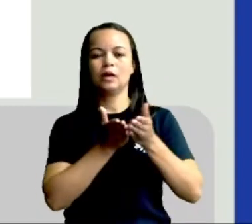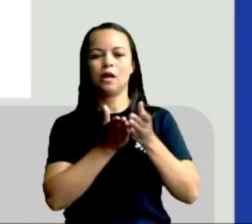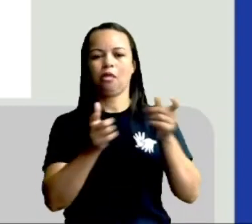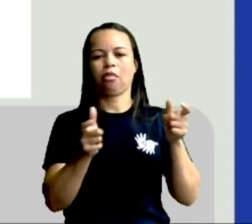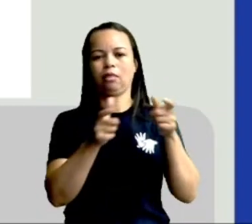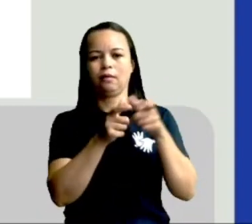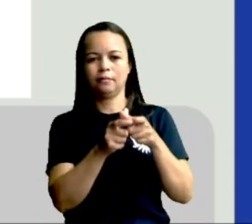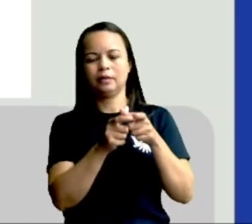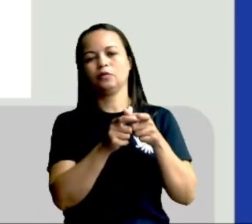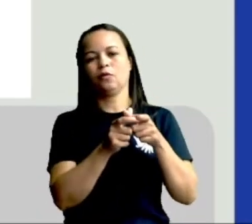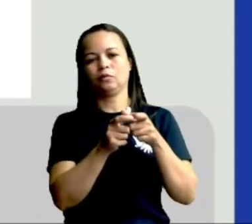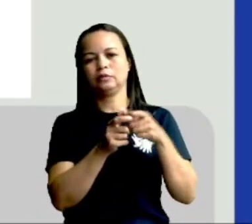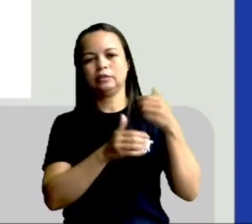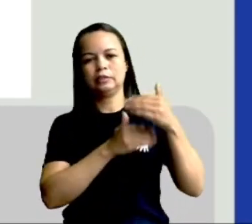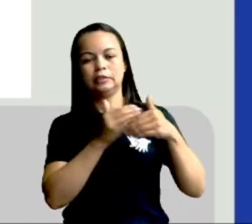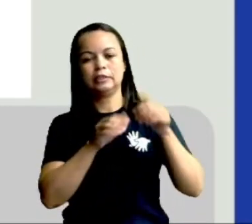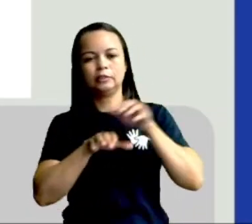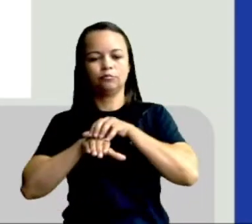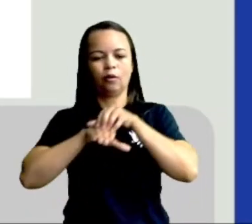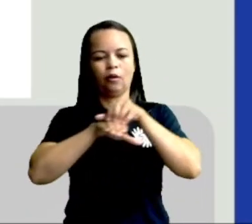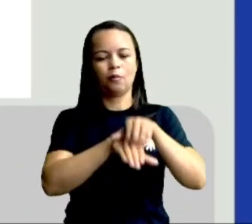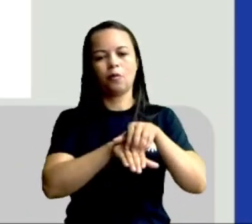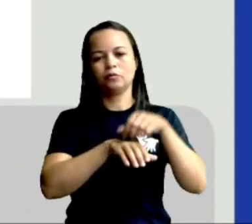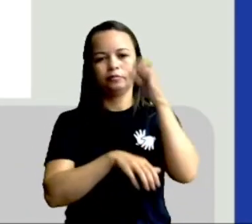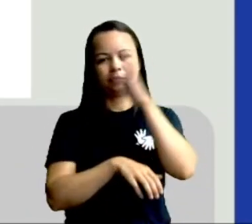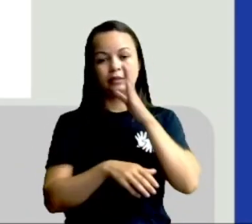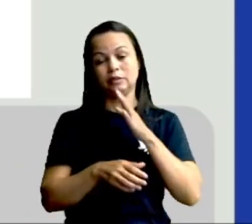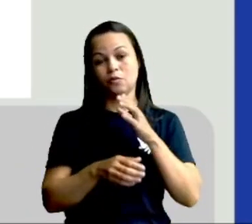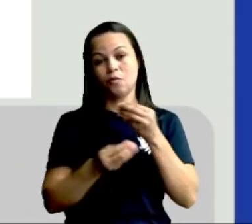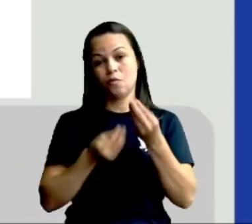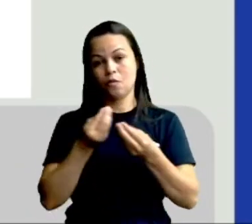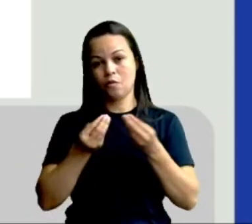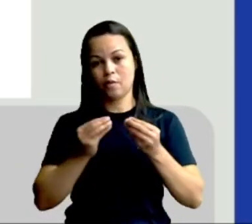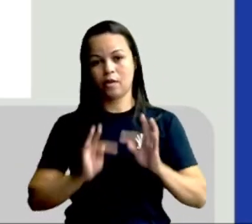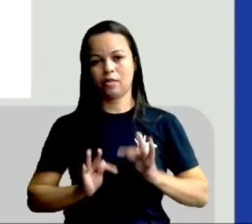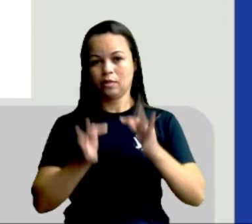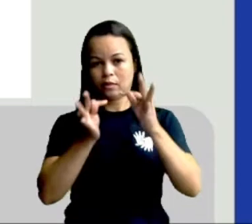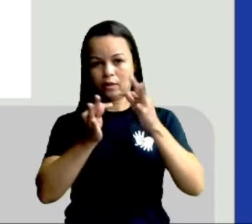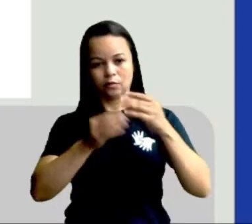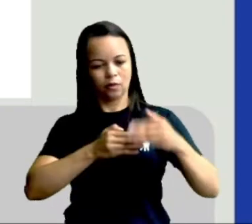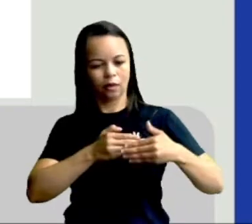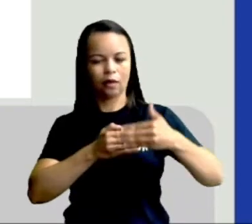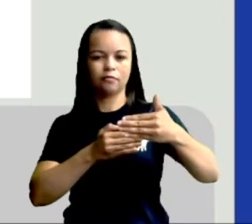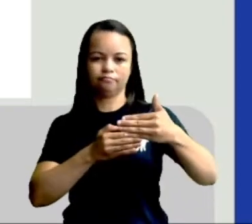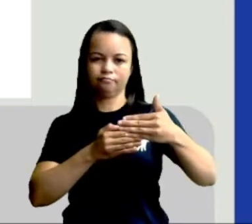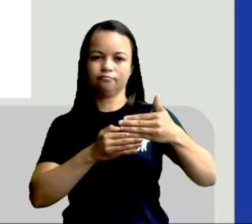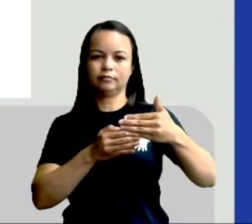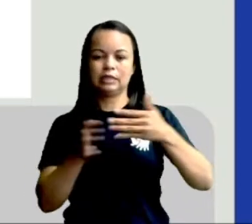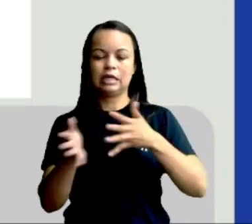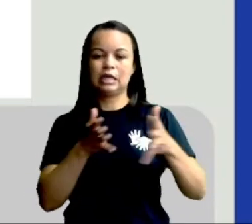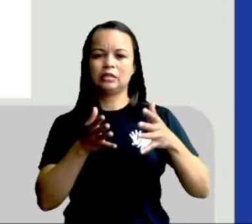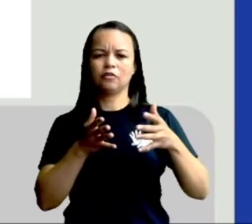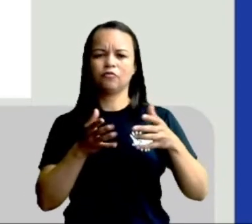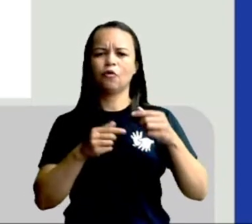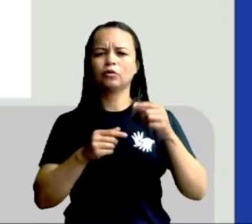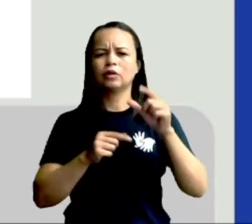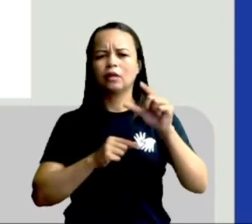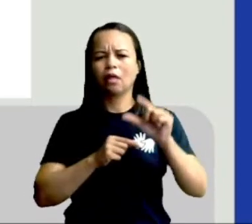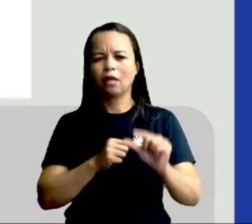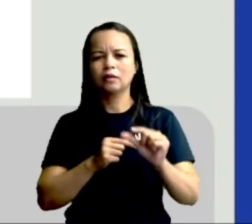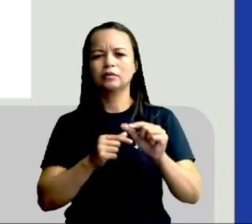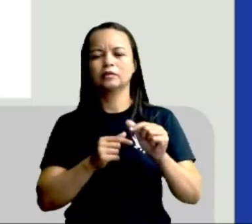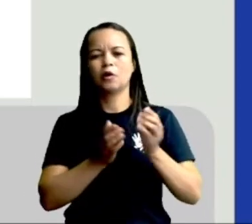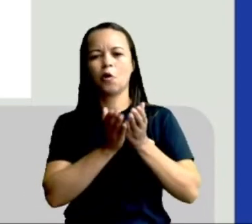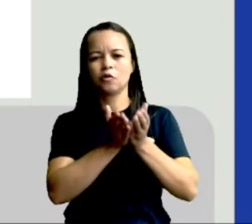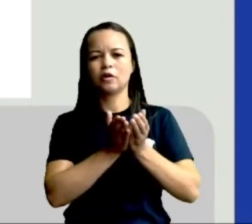transporte de mercadorias no Brasil. Como a tecnologia foi avançando, foi se deixando mais esse processo hidroviário mais